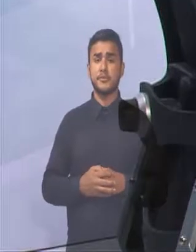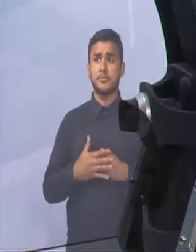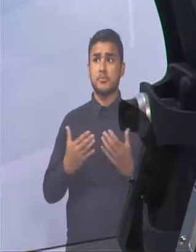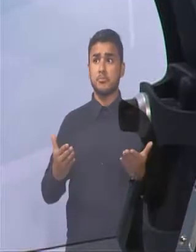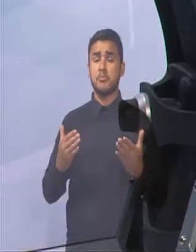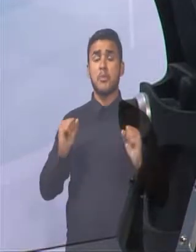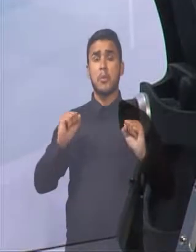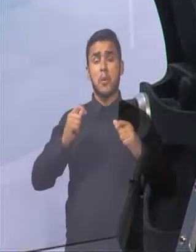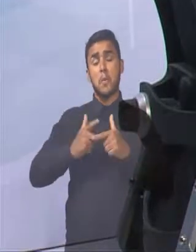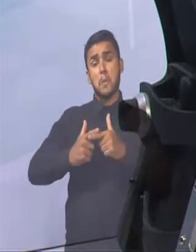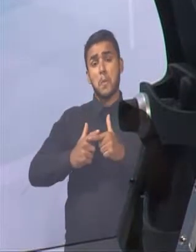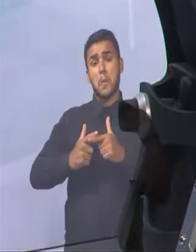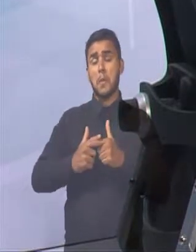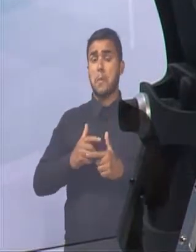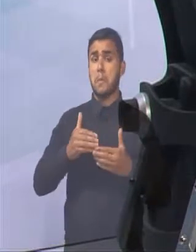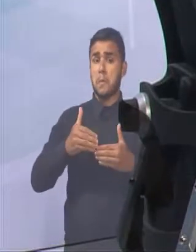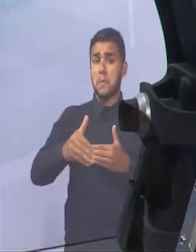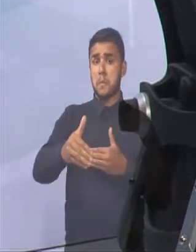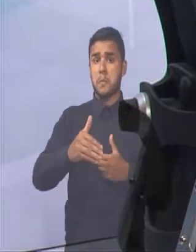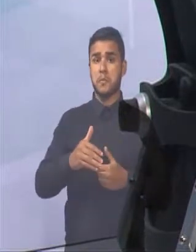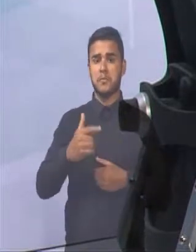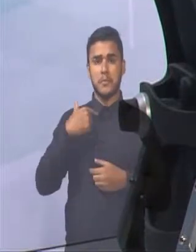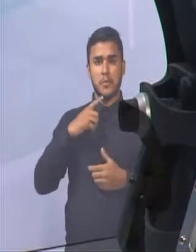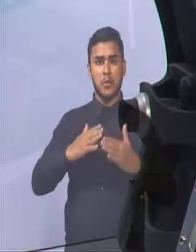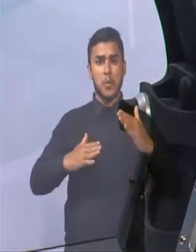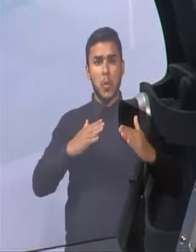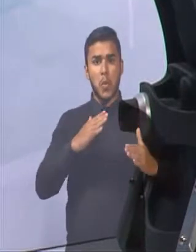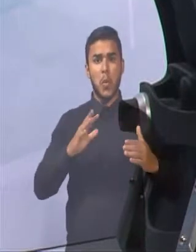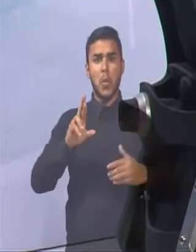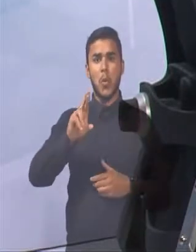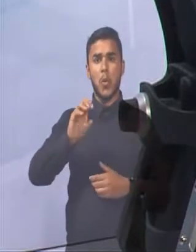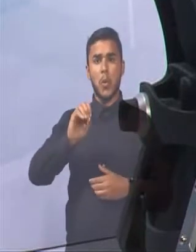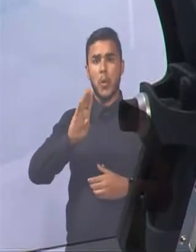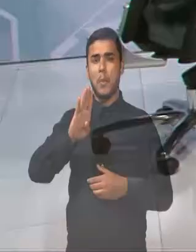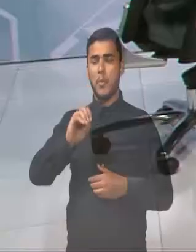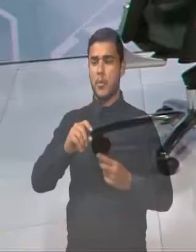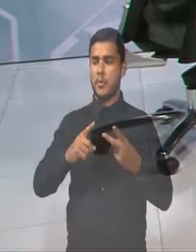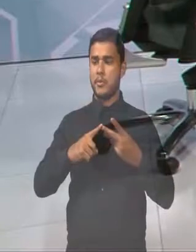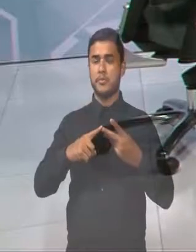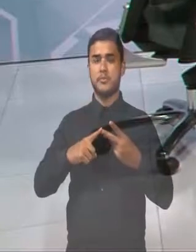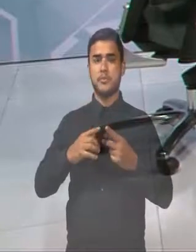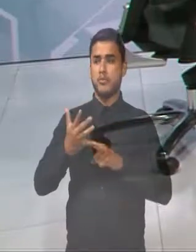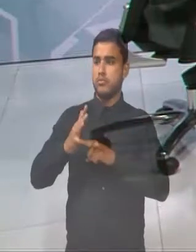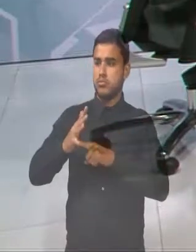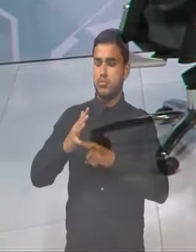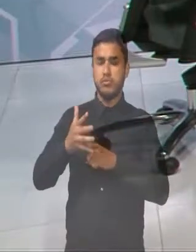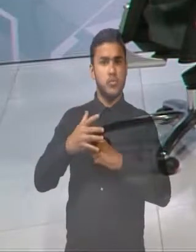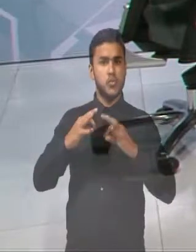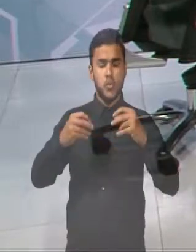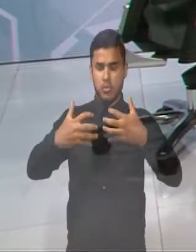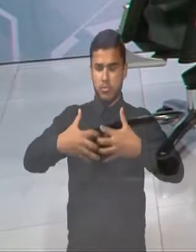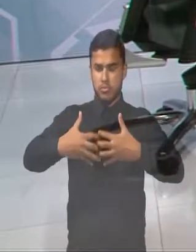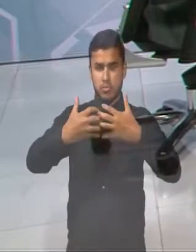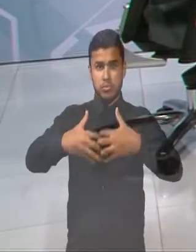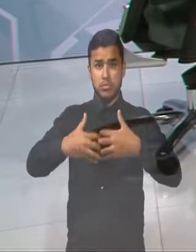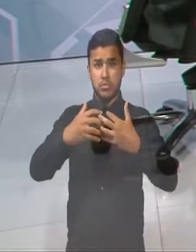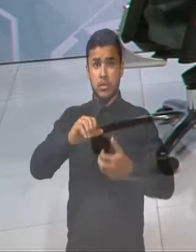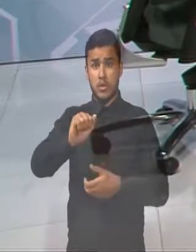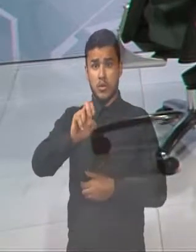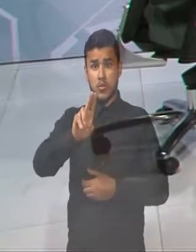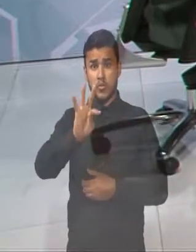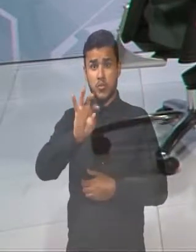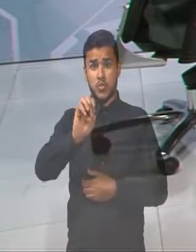poderemos ter um problema muito sério. A robotização, a automação... nesse caso... Não está claro ainda se a automação